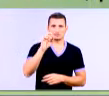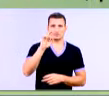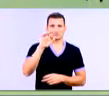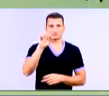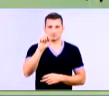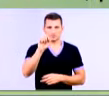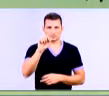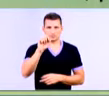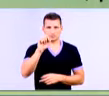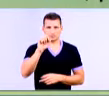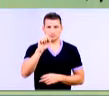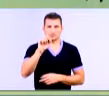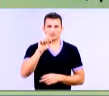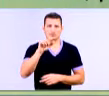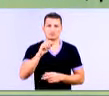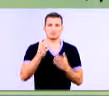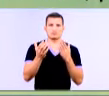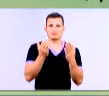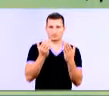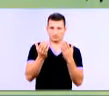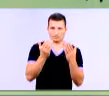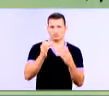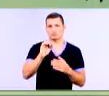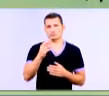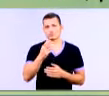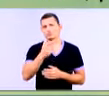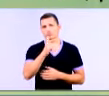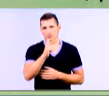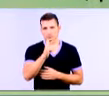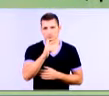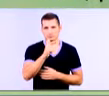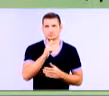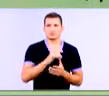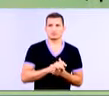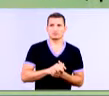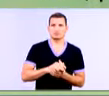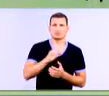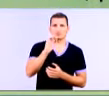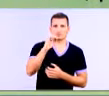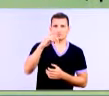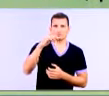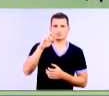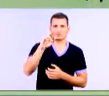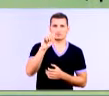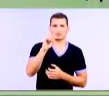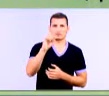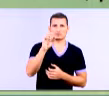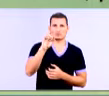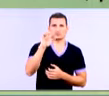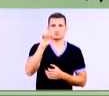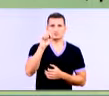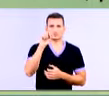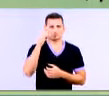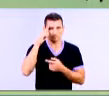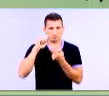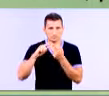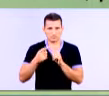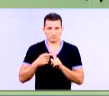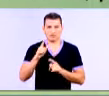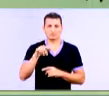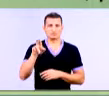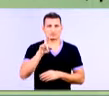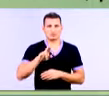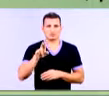comparar valores ou outras expressões. Os operadores lógicos são utilizados para concatenar